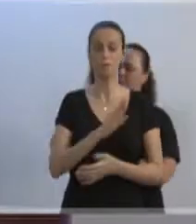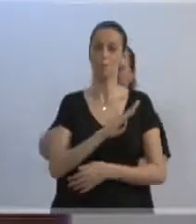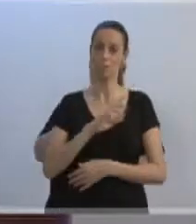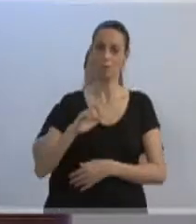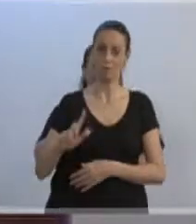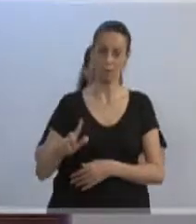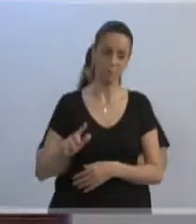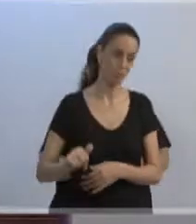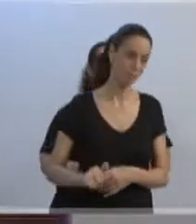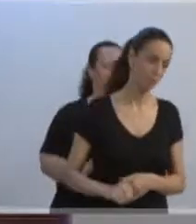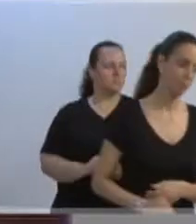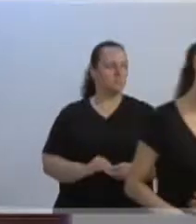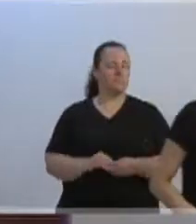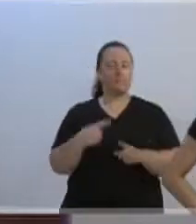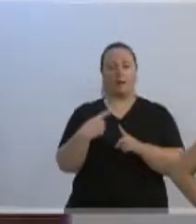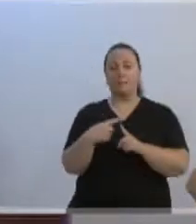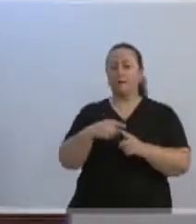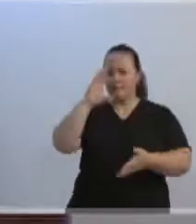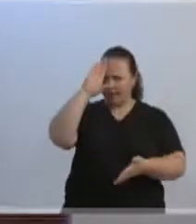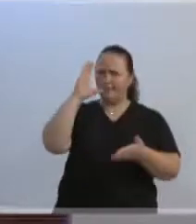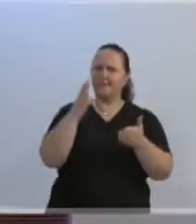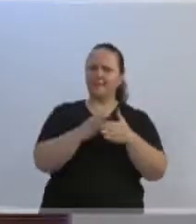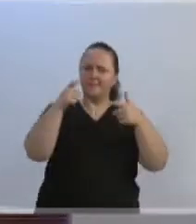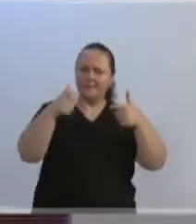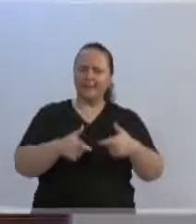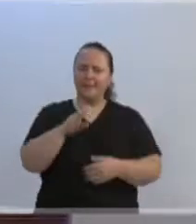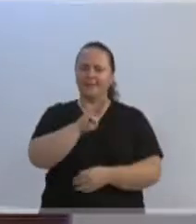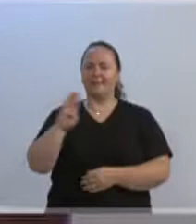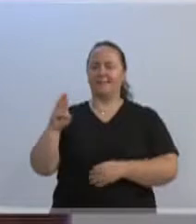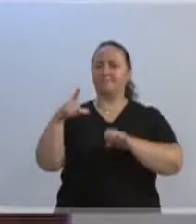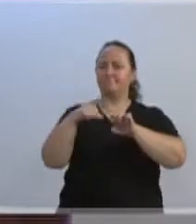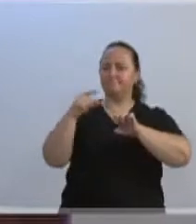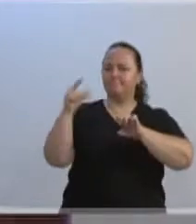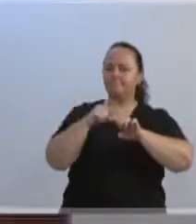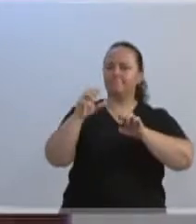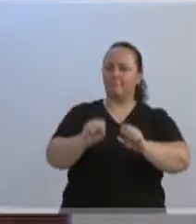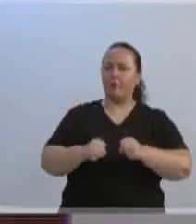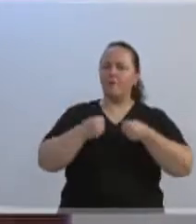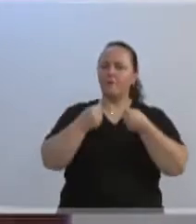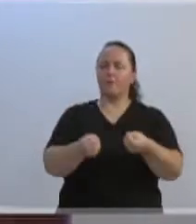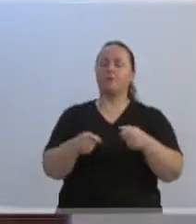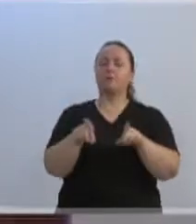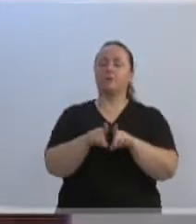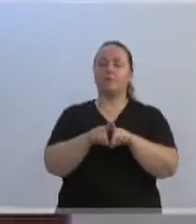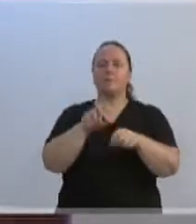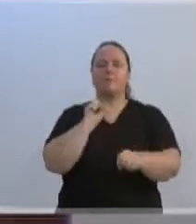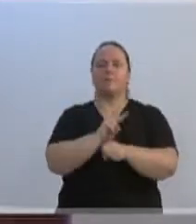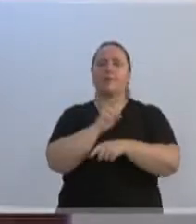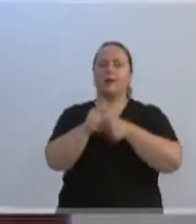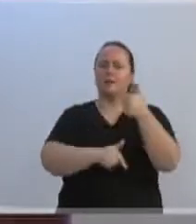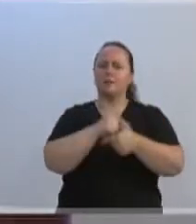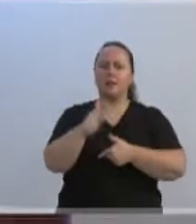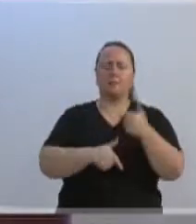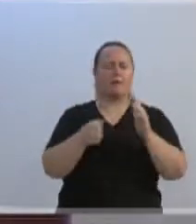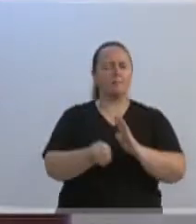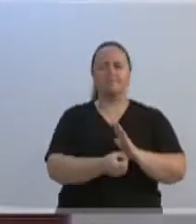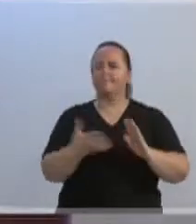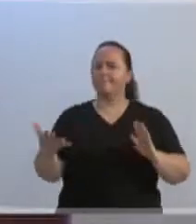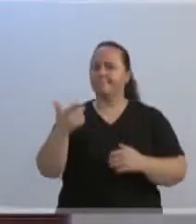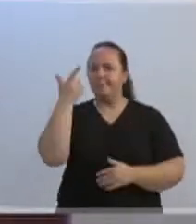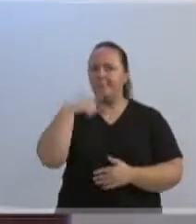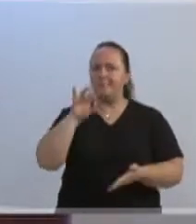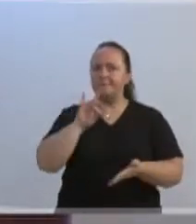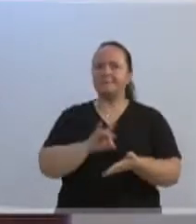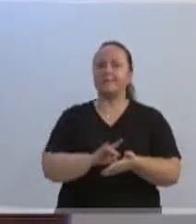pelo empreendedorismo pela força do seu negócio por gerar tantos empregos gerar renda no município